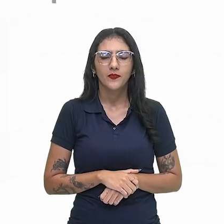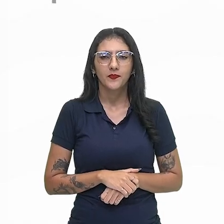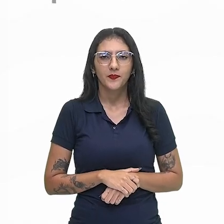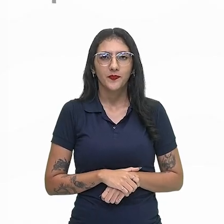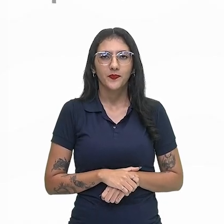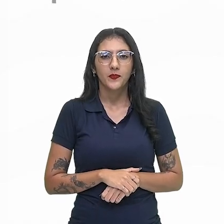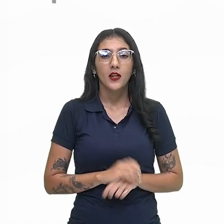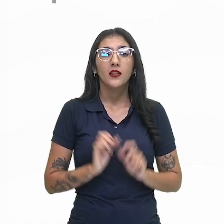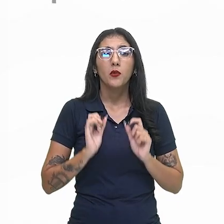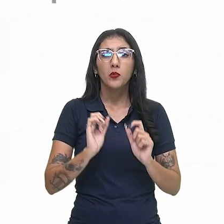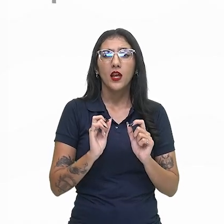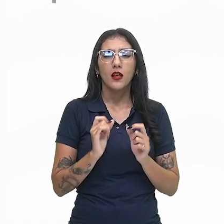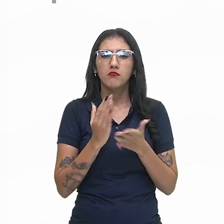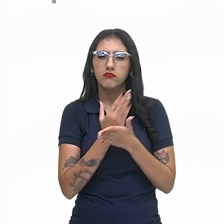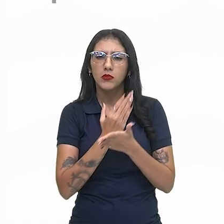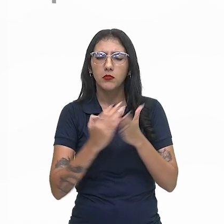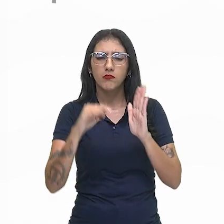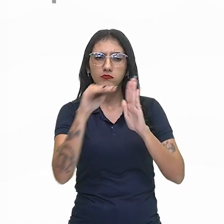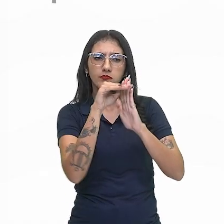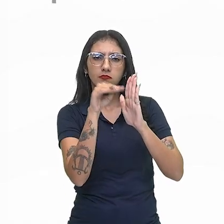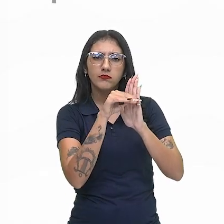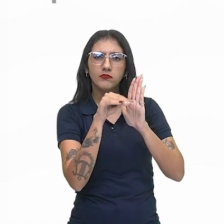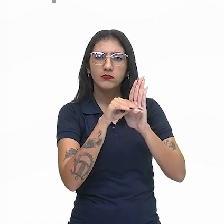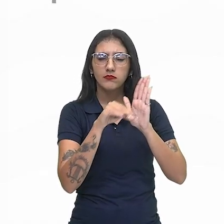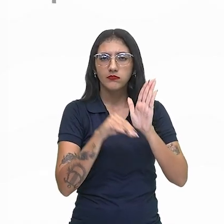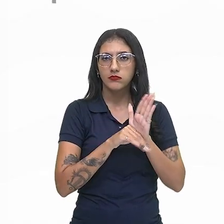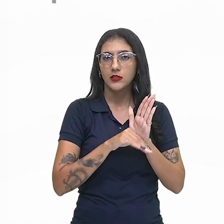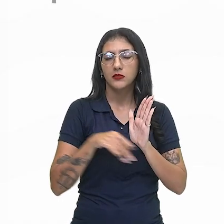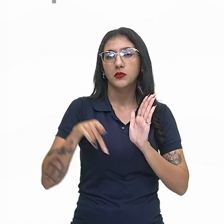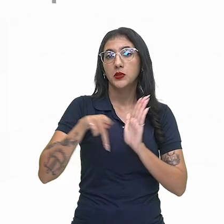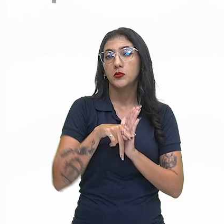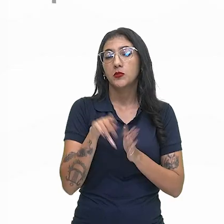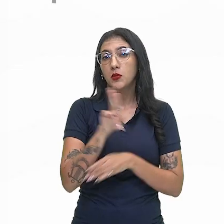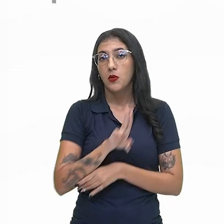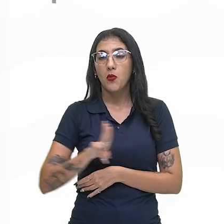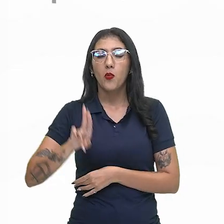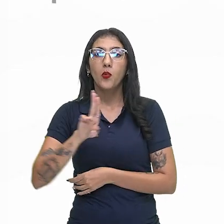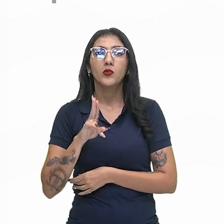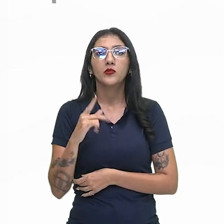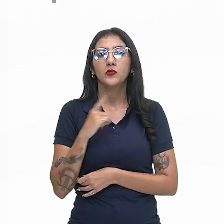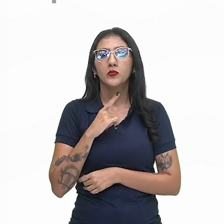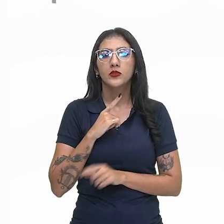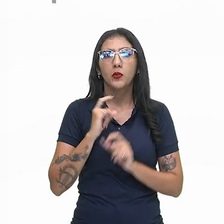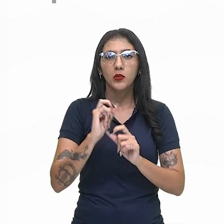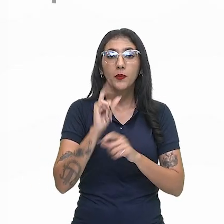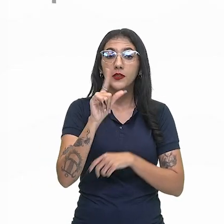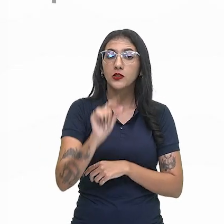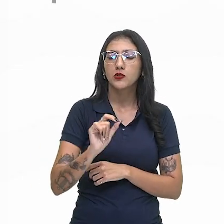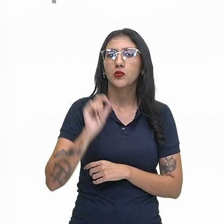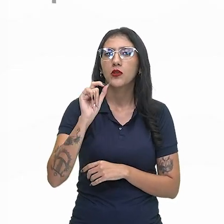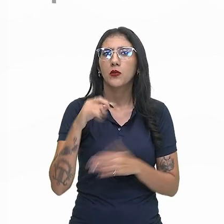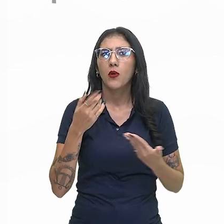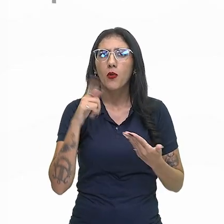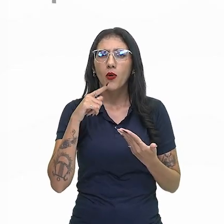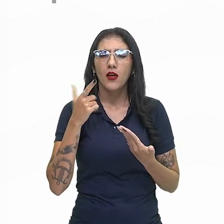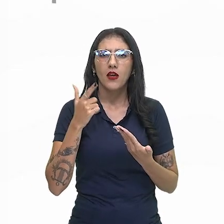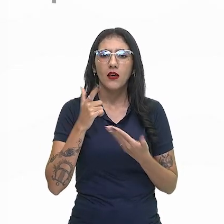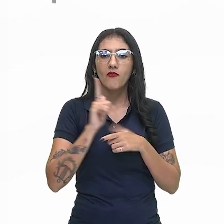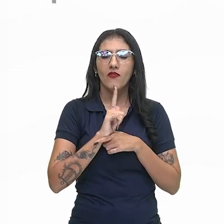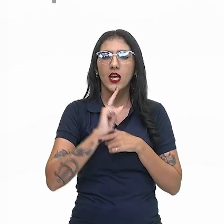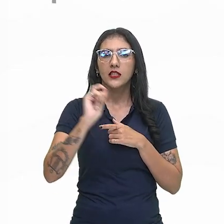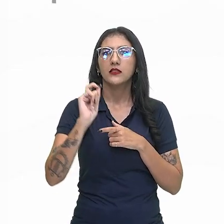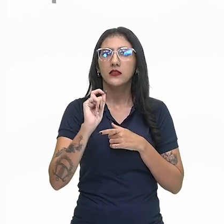conjunto de critérios utilizados para definir os vencedores em um